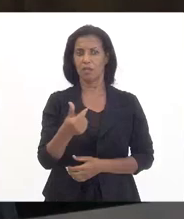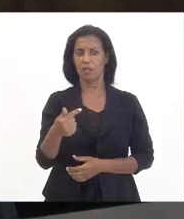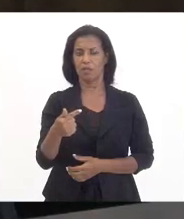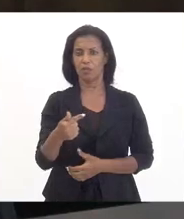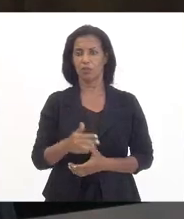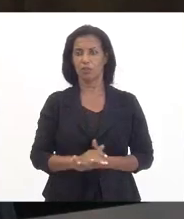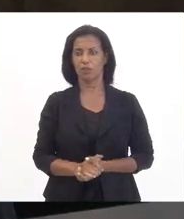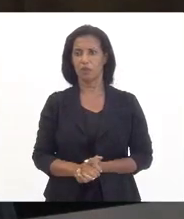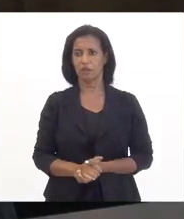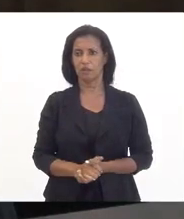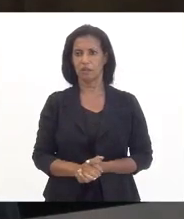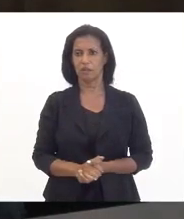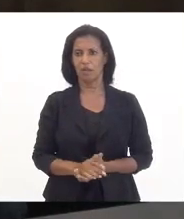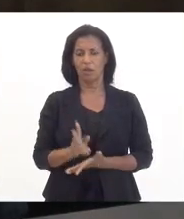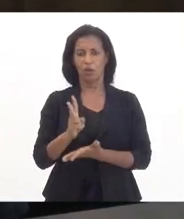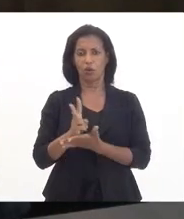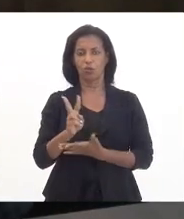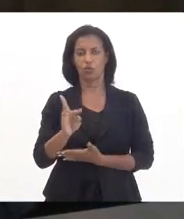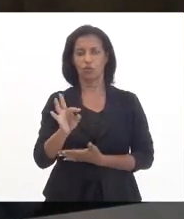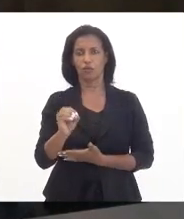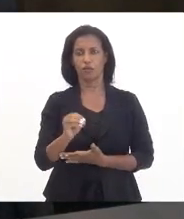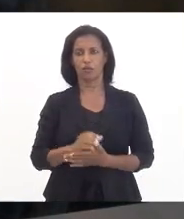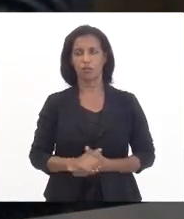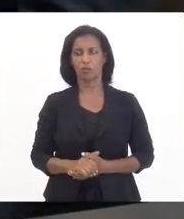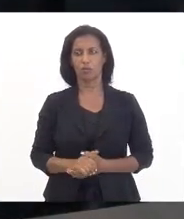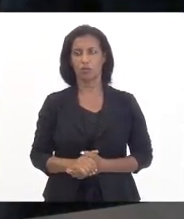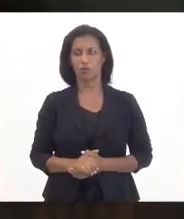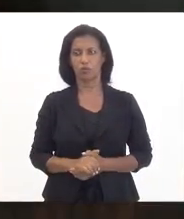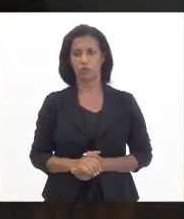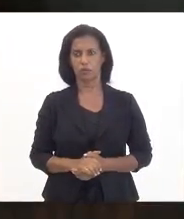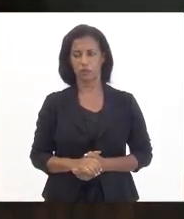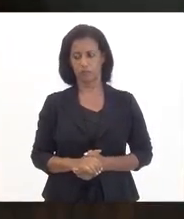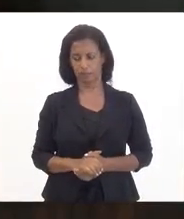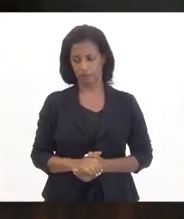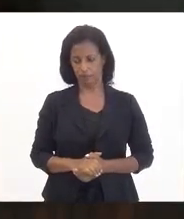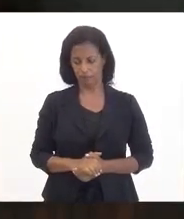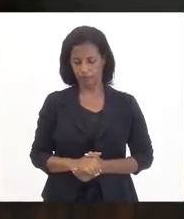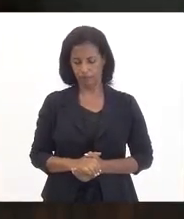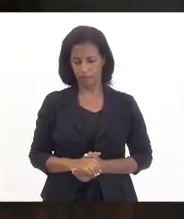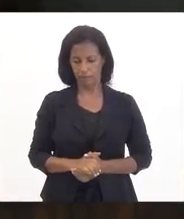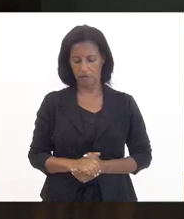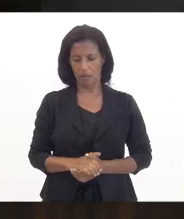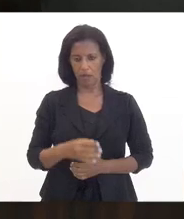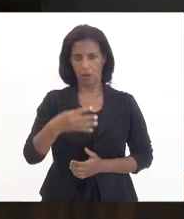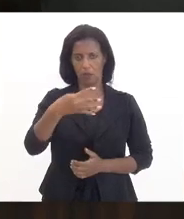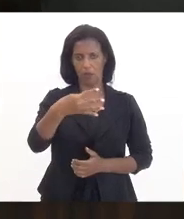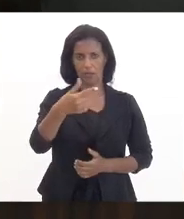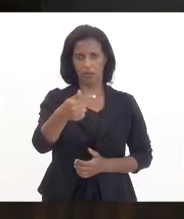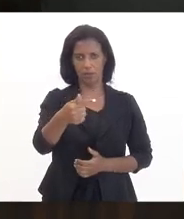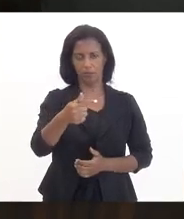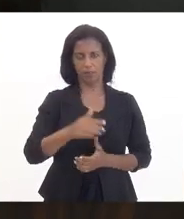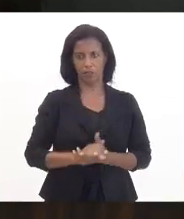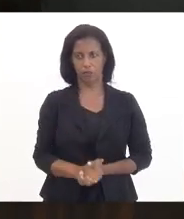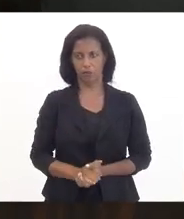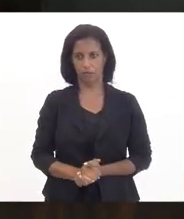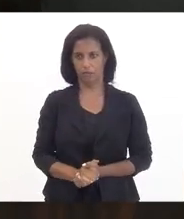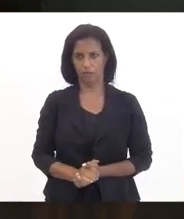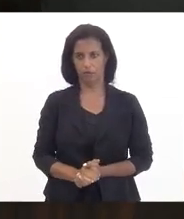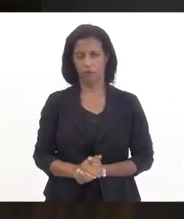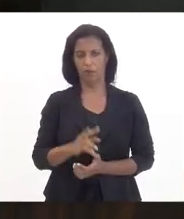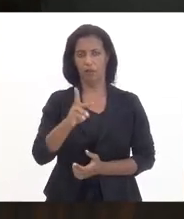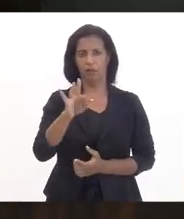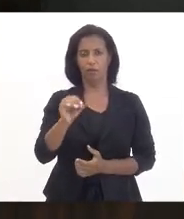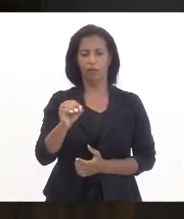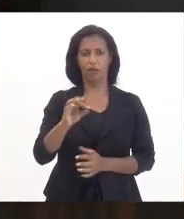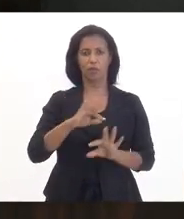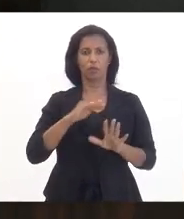3367. Para manter o veto, por favor. Ok. Então, vamos ao 47º. Veto total